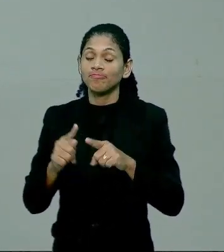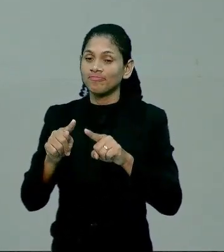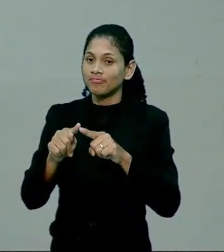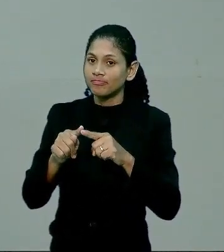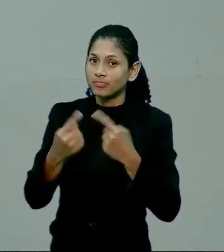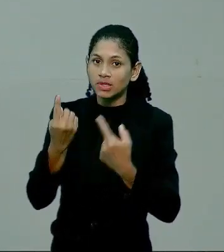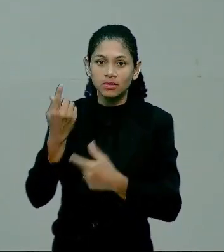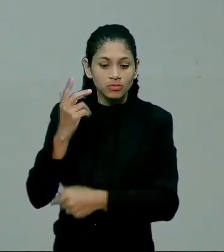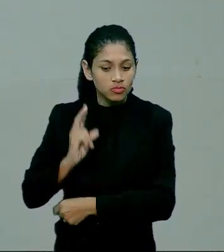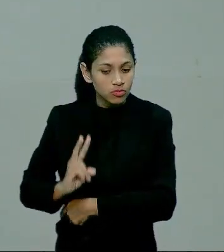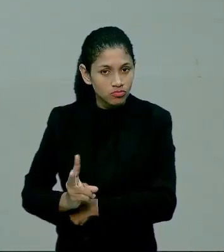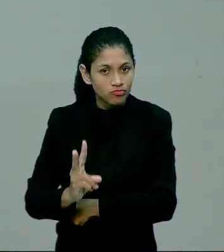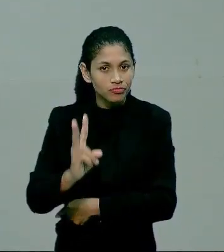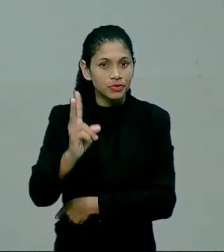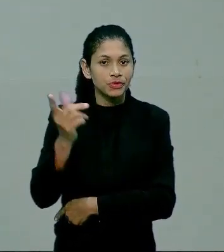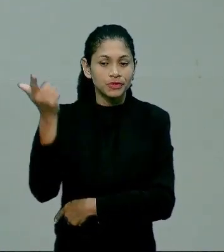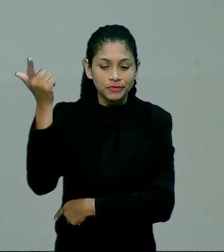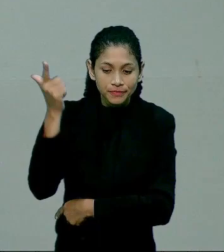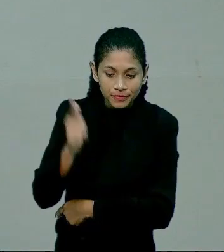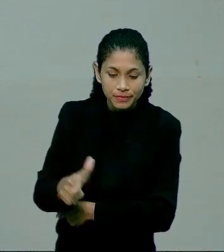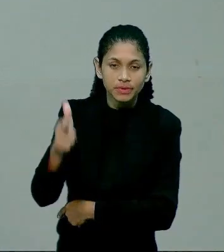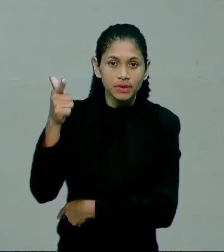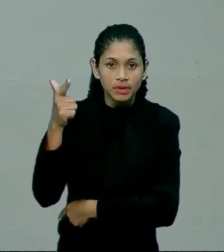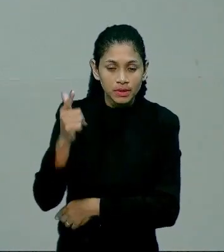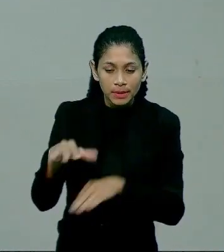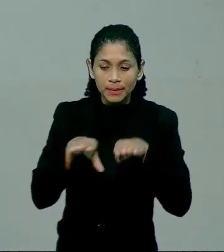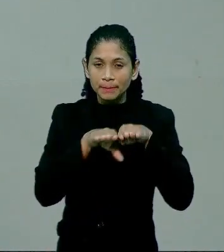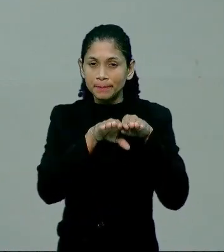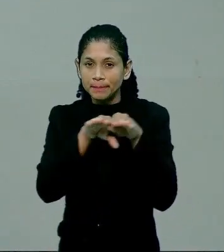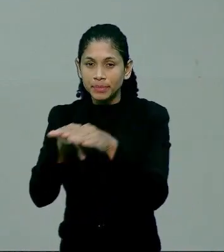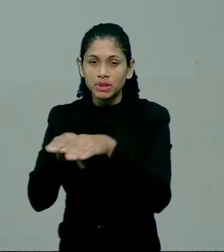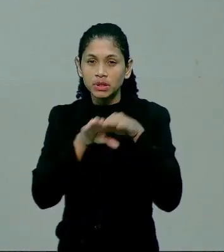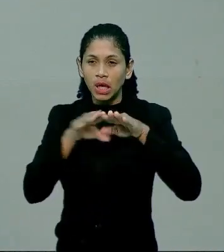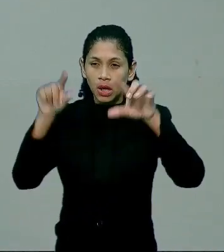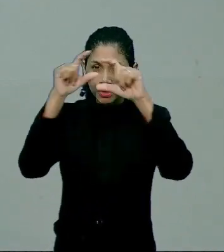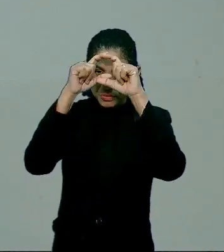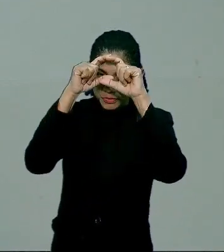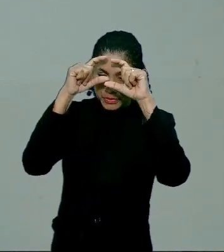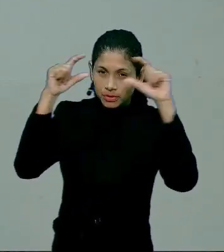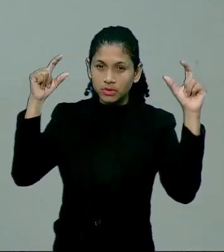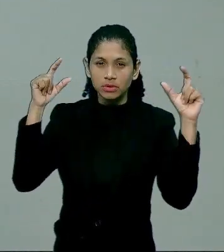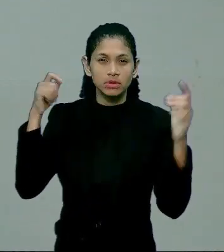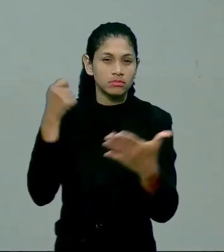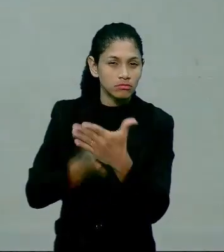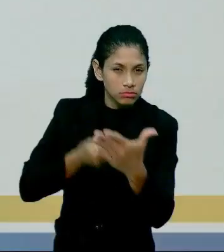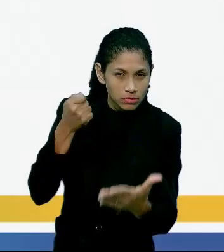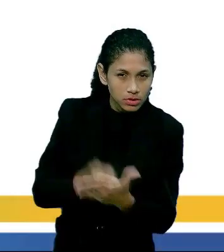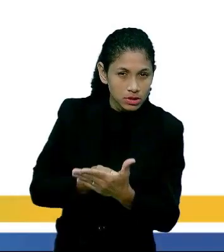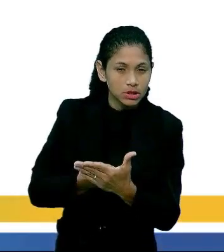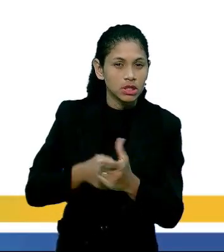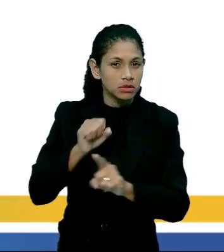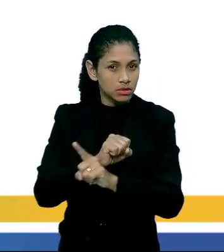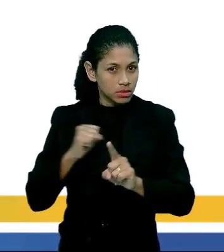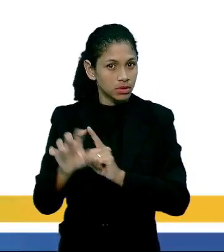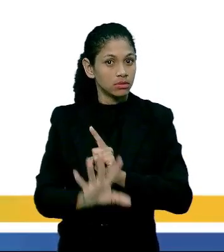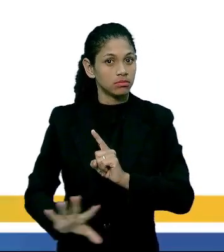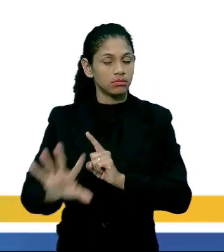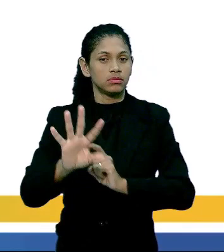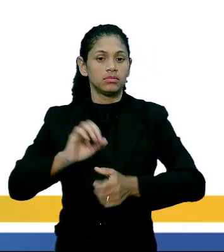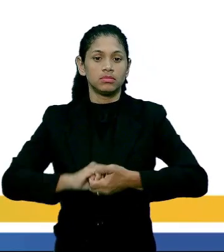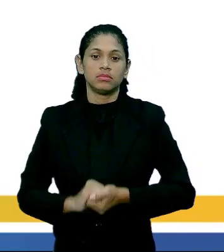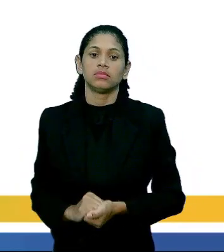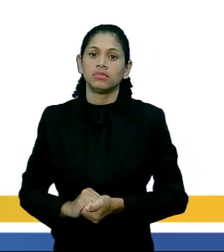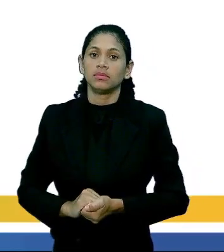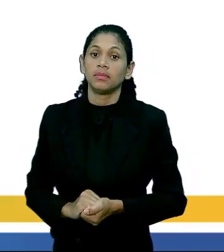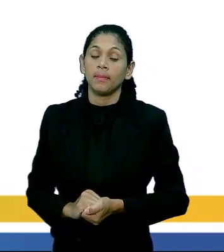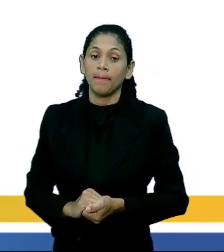e reproduzindo padrões, estereótipos que fazem essa pressão estética, tranquilo? Então, outras